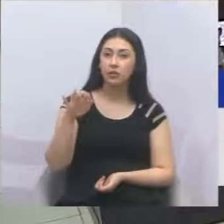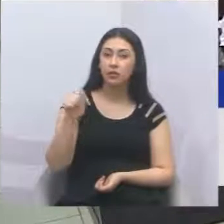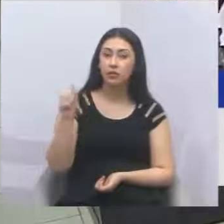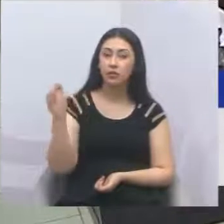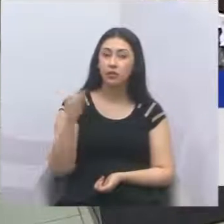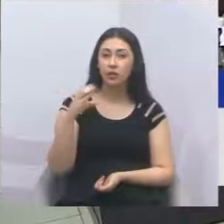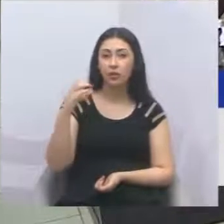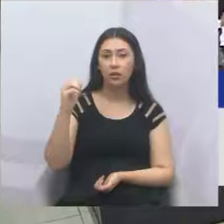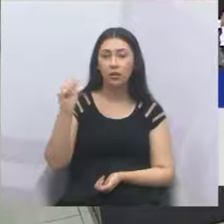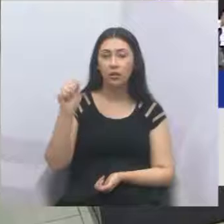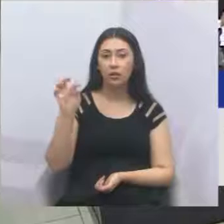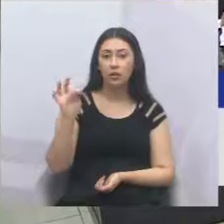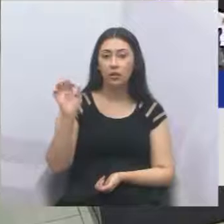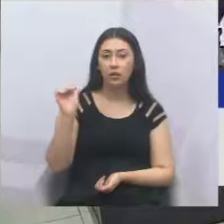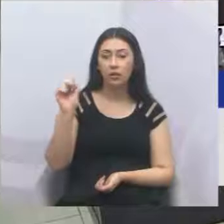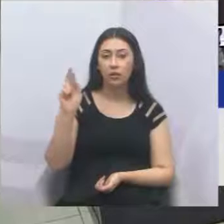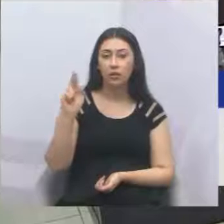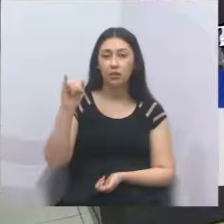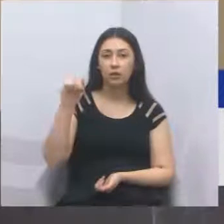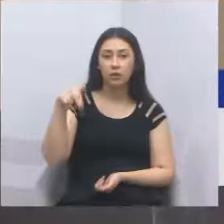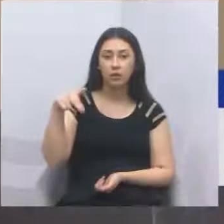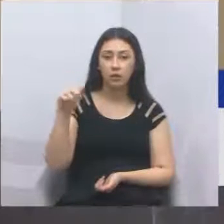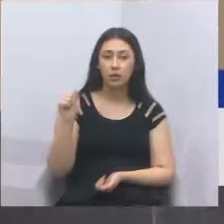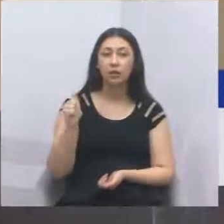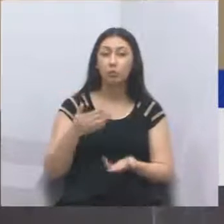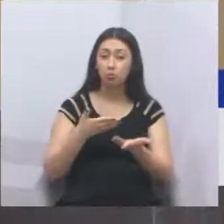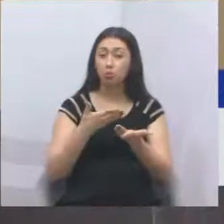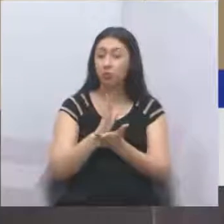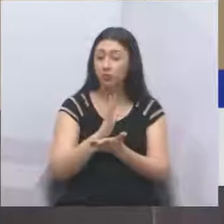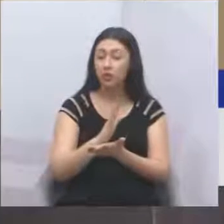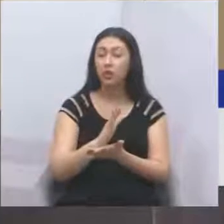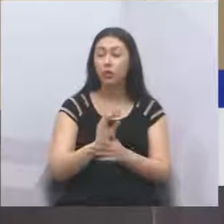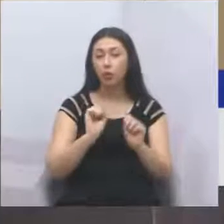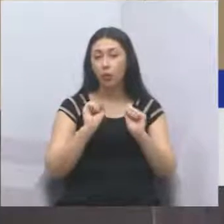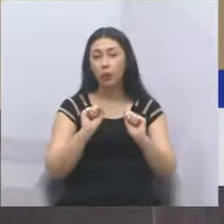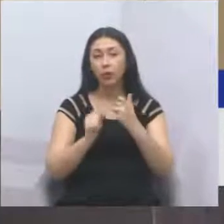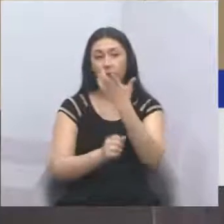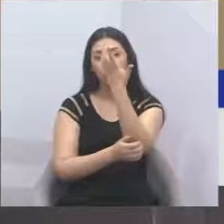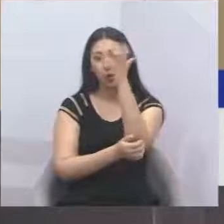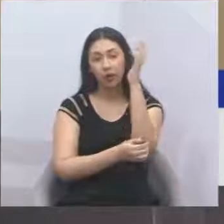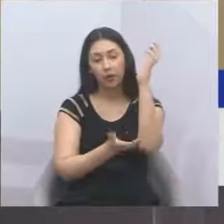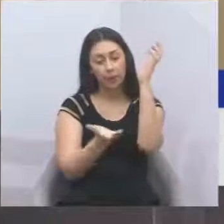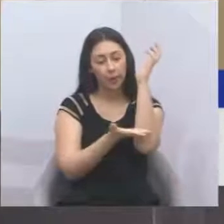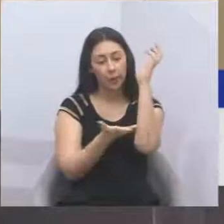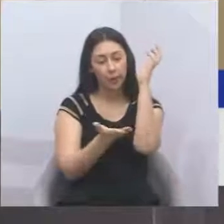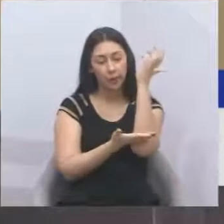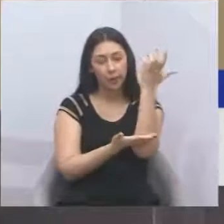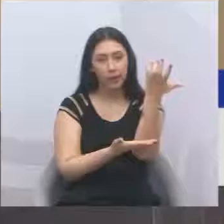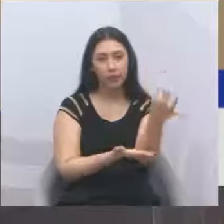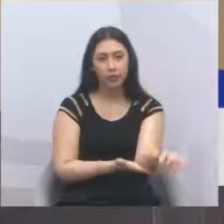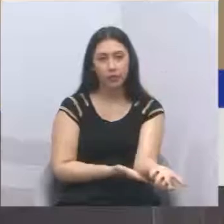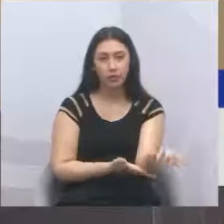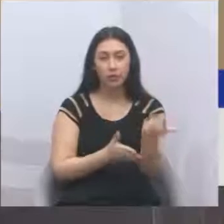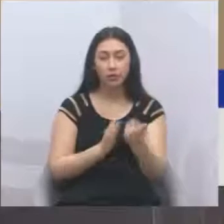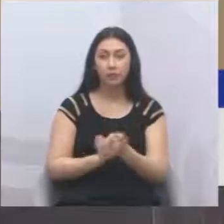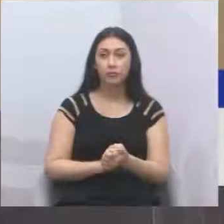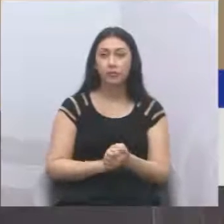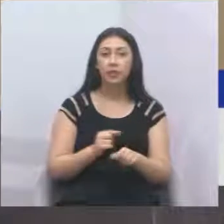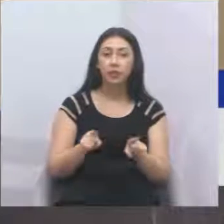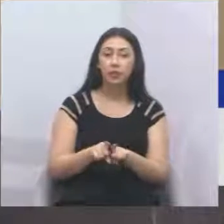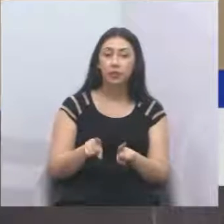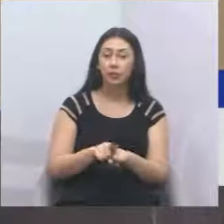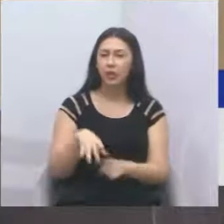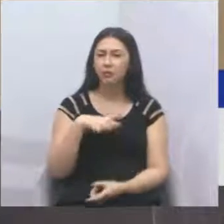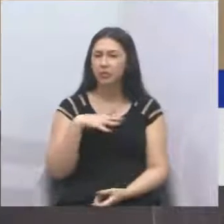também a aprovação, né, do corte dessa árvore, e na cidade de